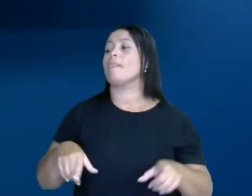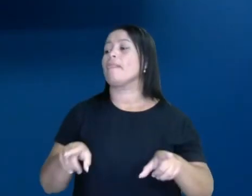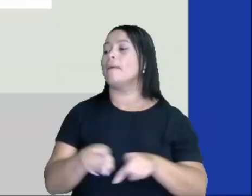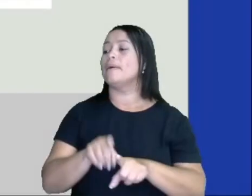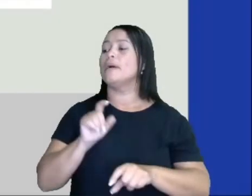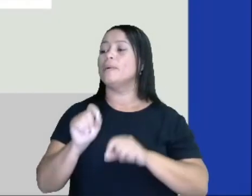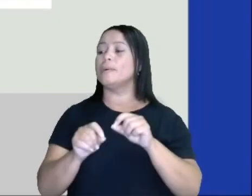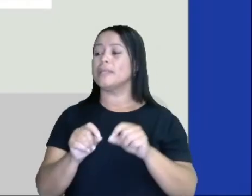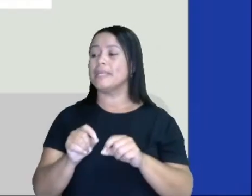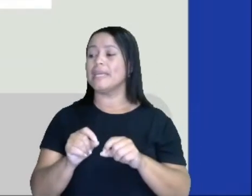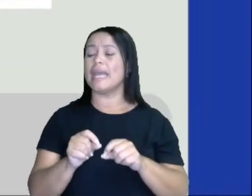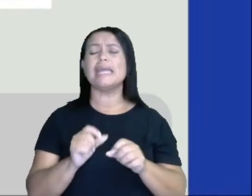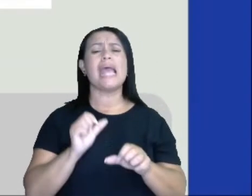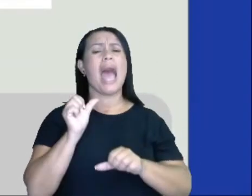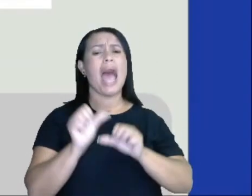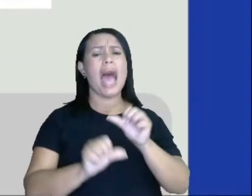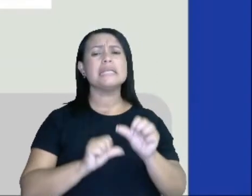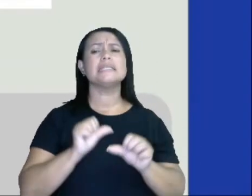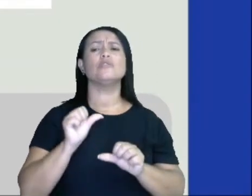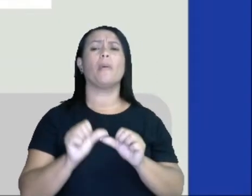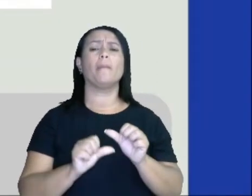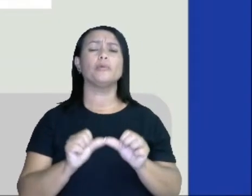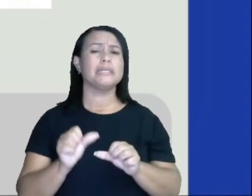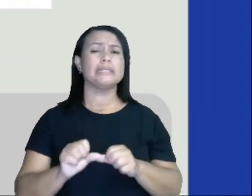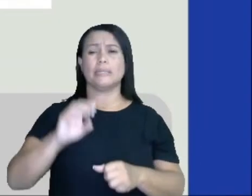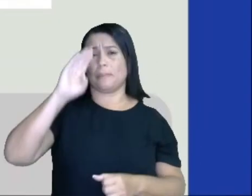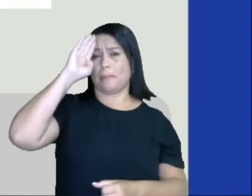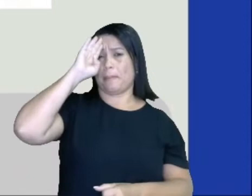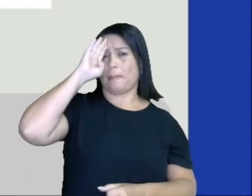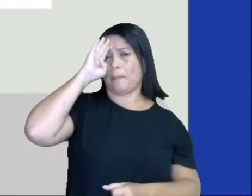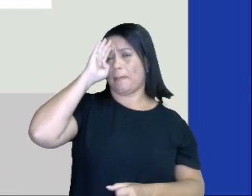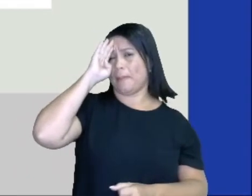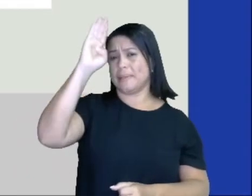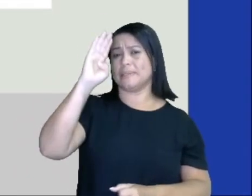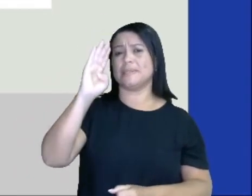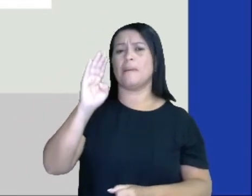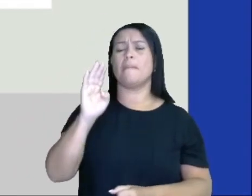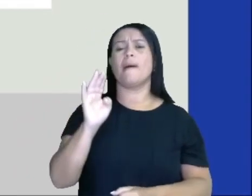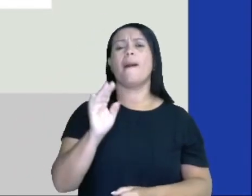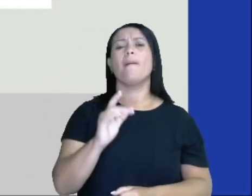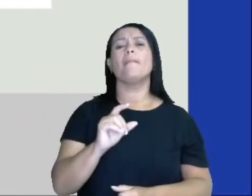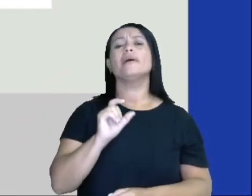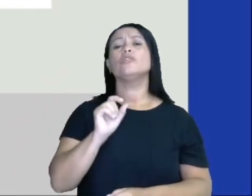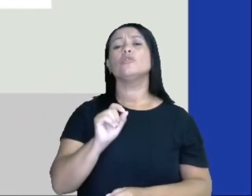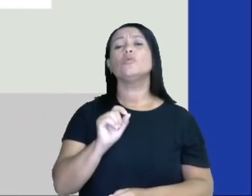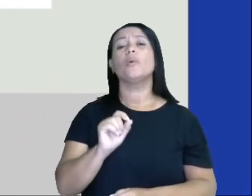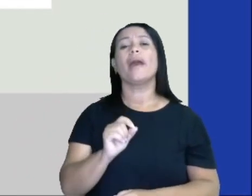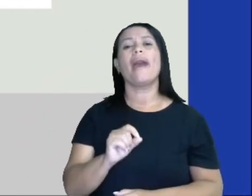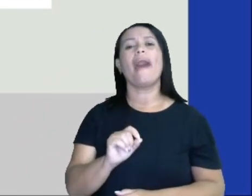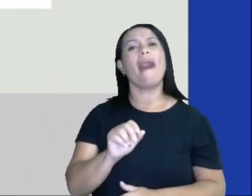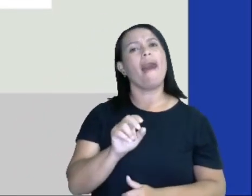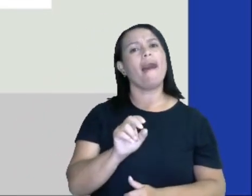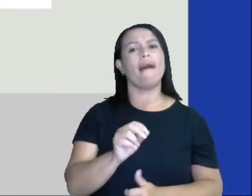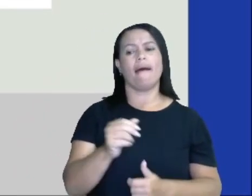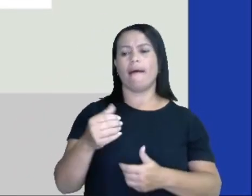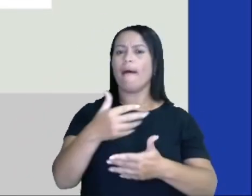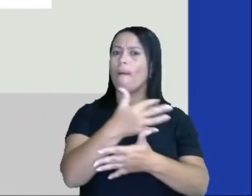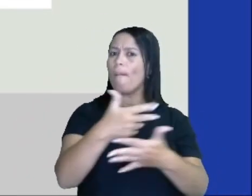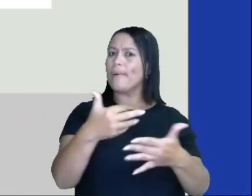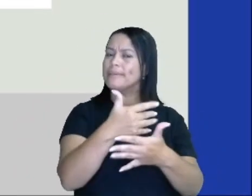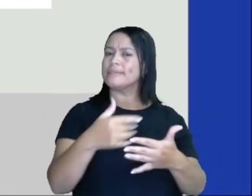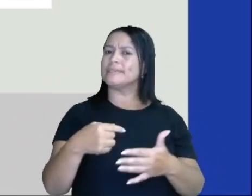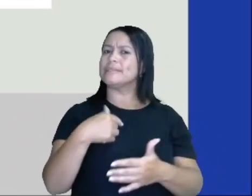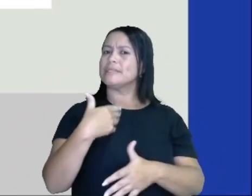E essas mudanças, principalmente ocasionada devido à urbanização, ao processo de